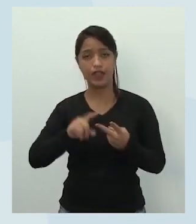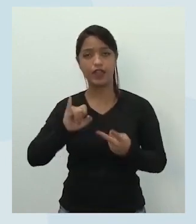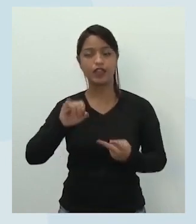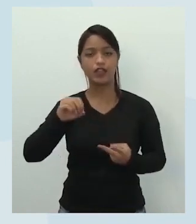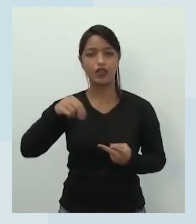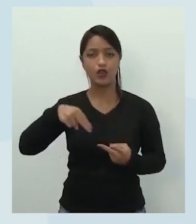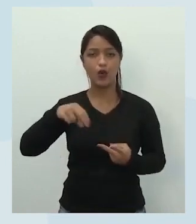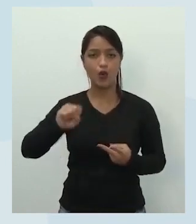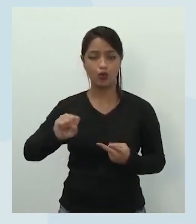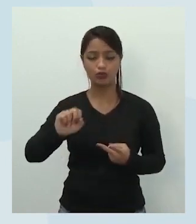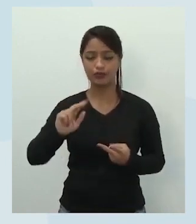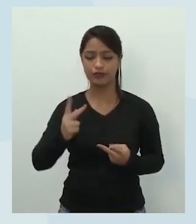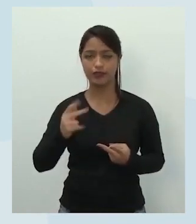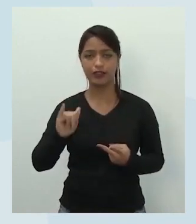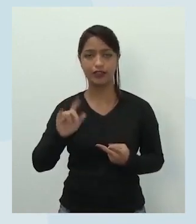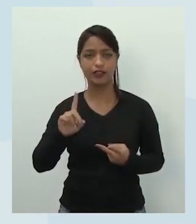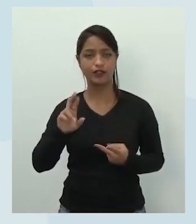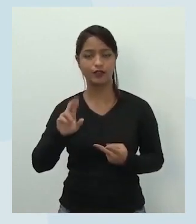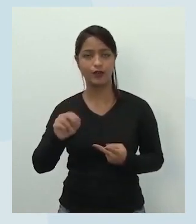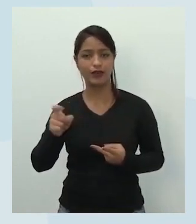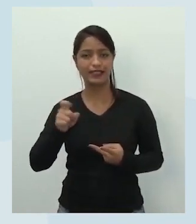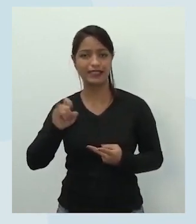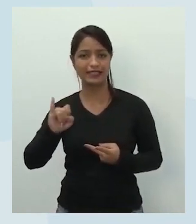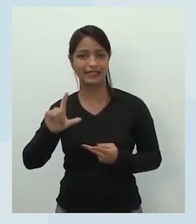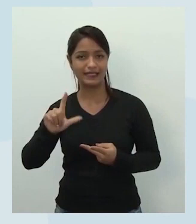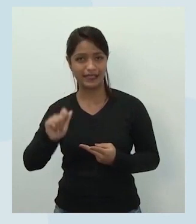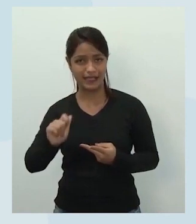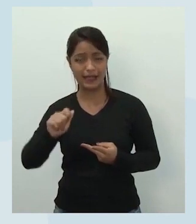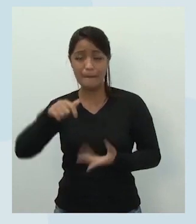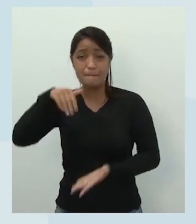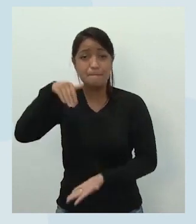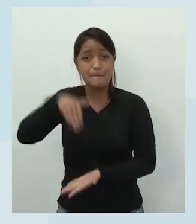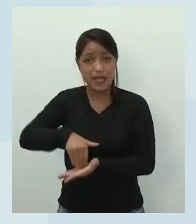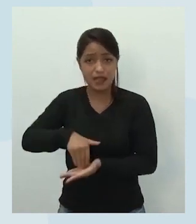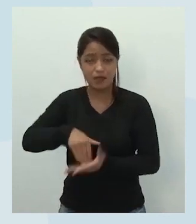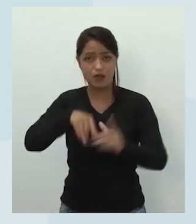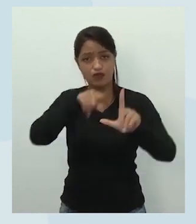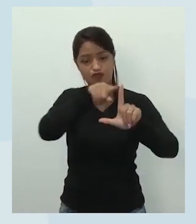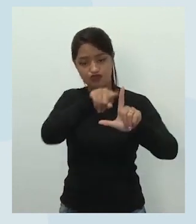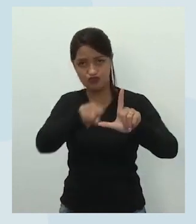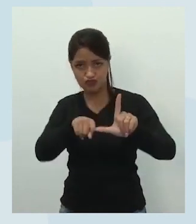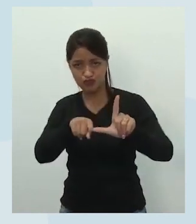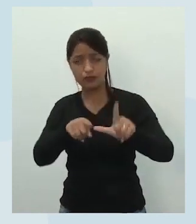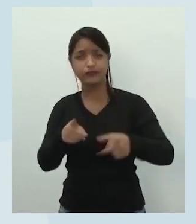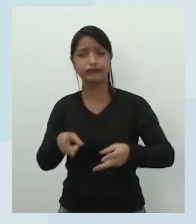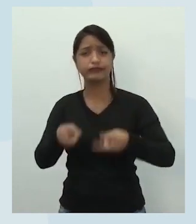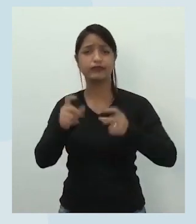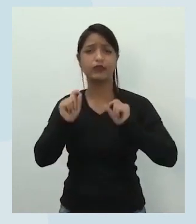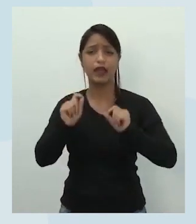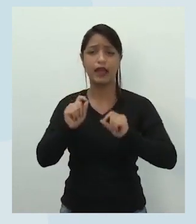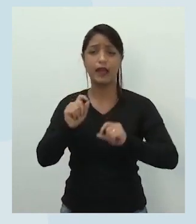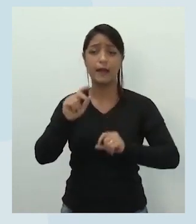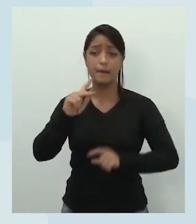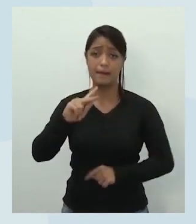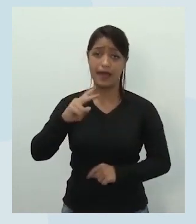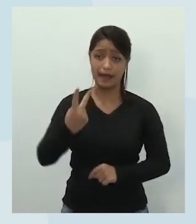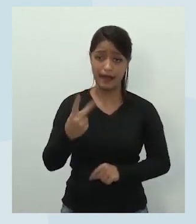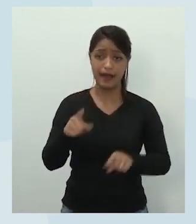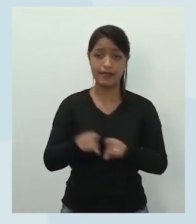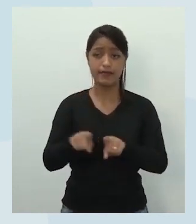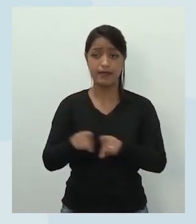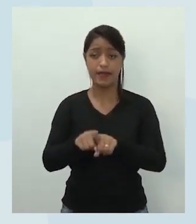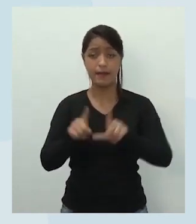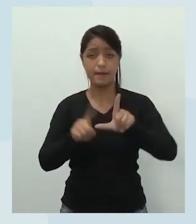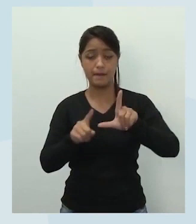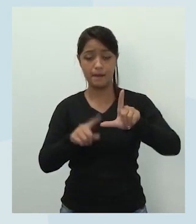livres em solução é mínima. Podemos observar no gráfico que pH e pOH são